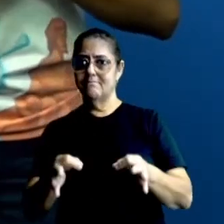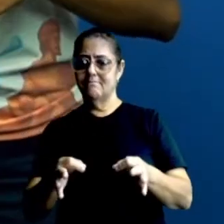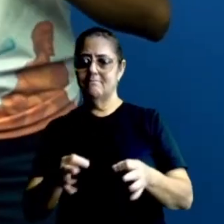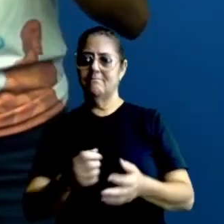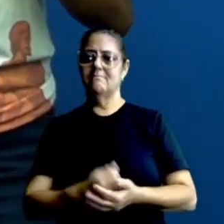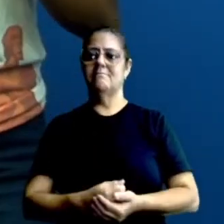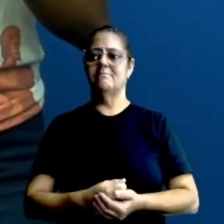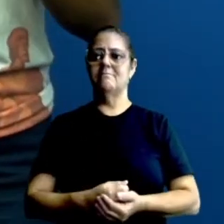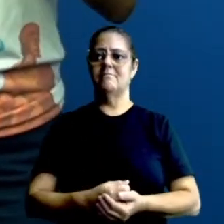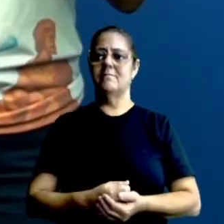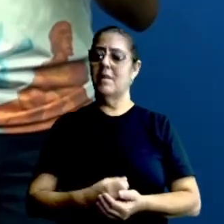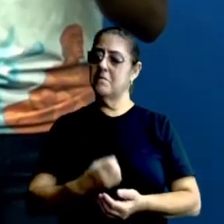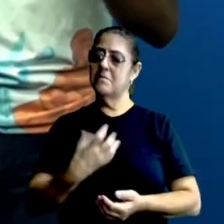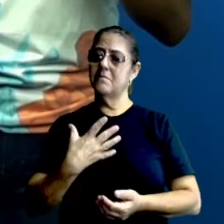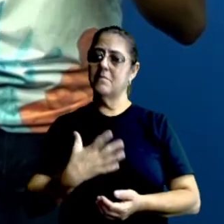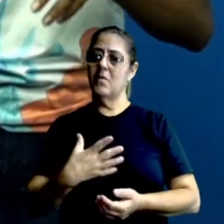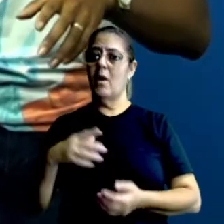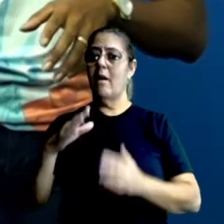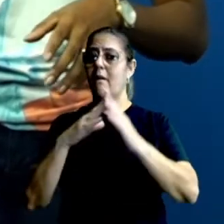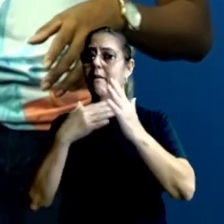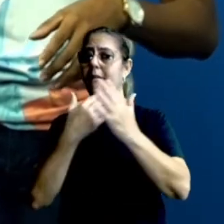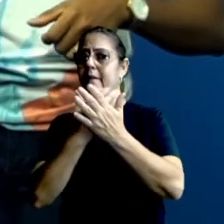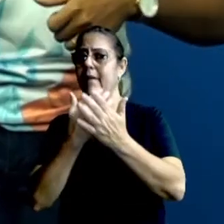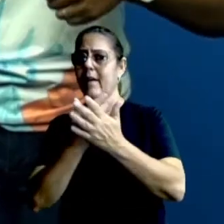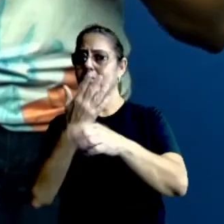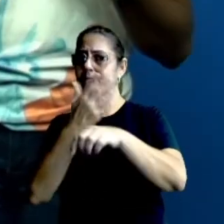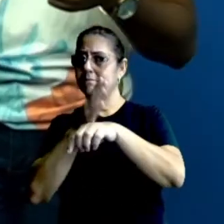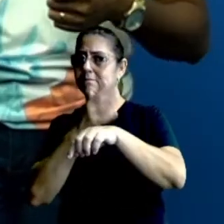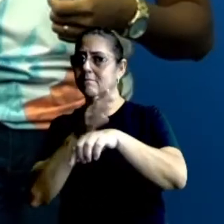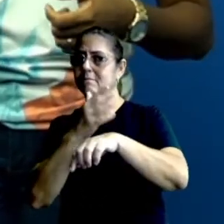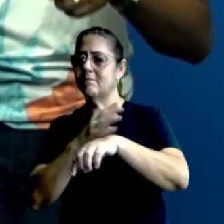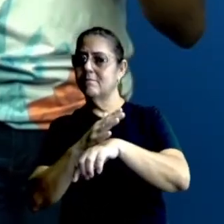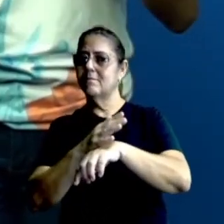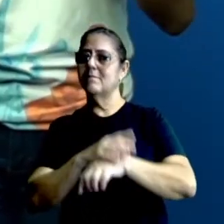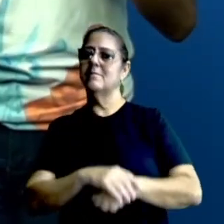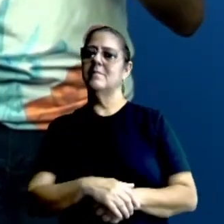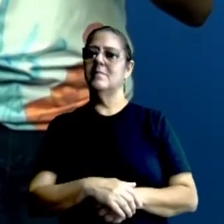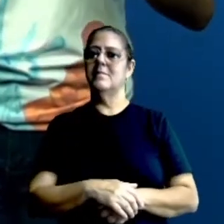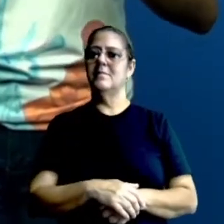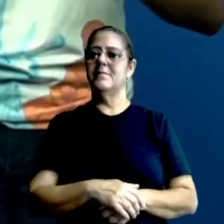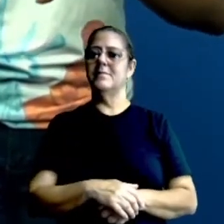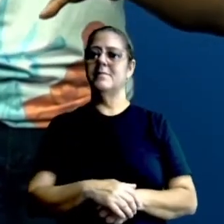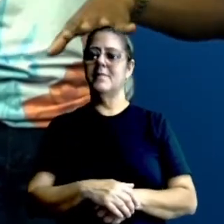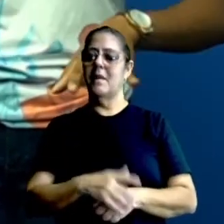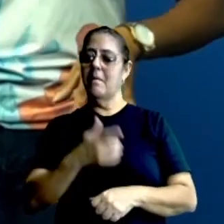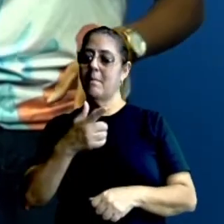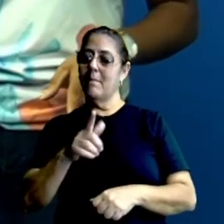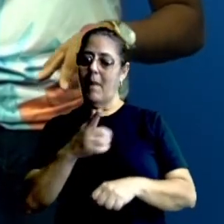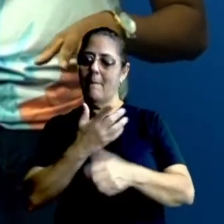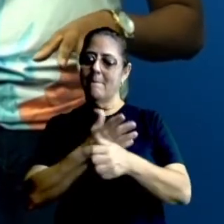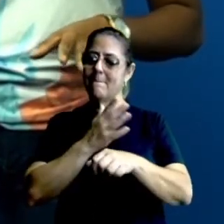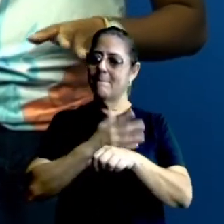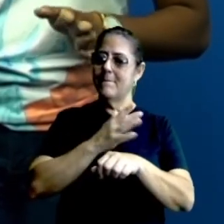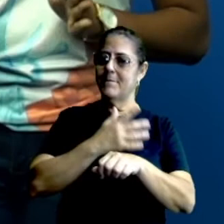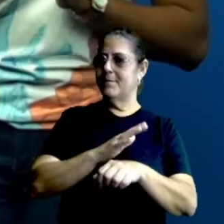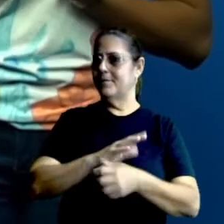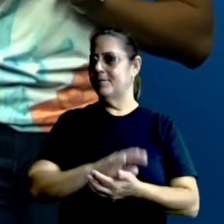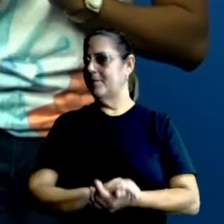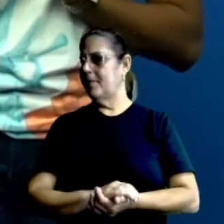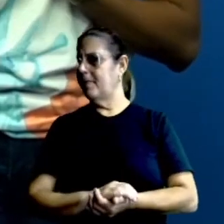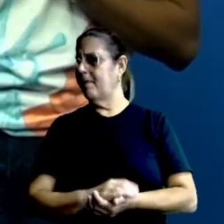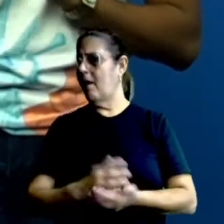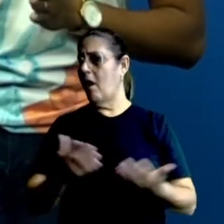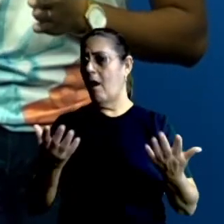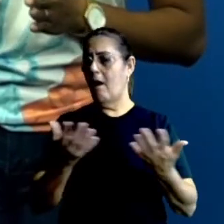bom tá ficando bom você sair de casa estão repetindo Não façam isso que ainda não fez você perto agora